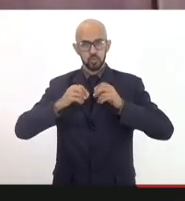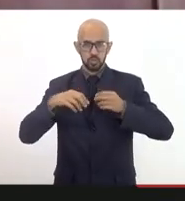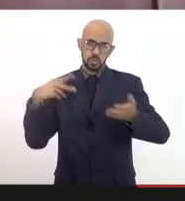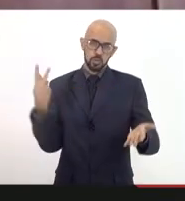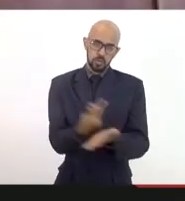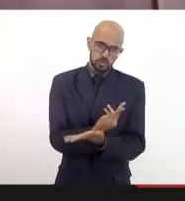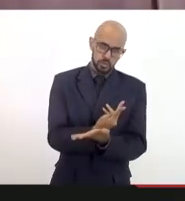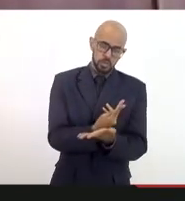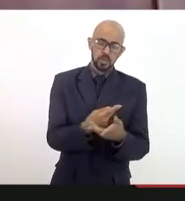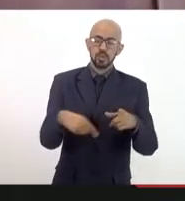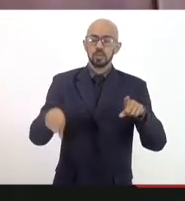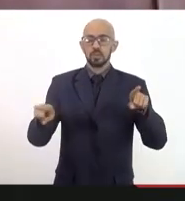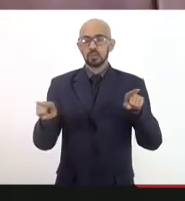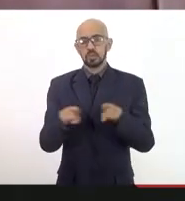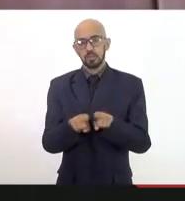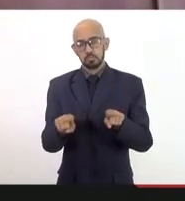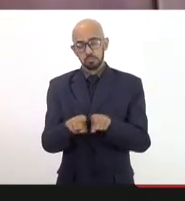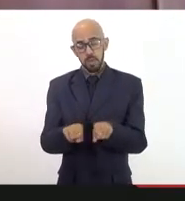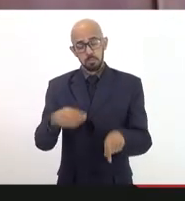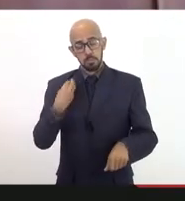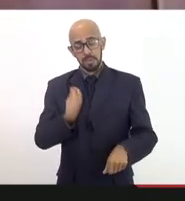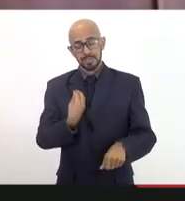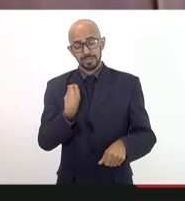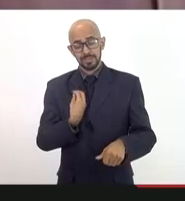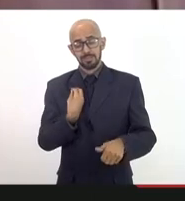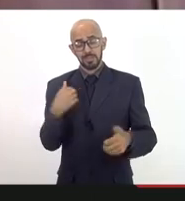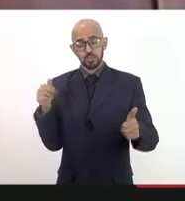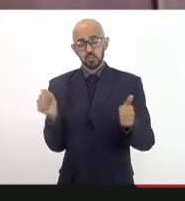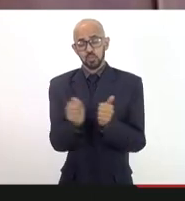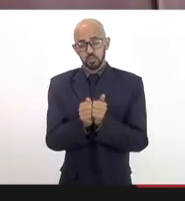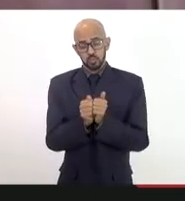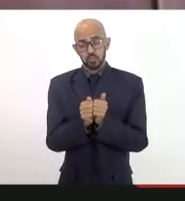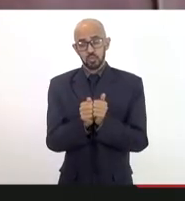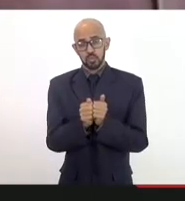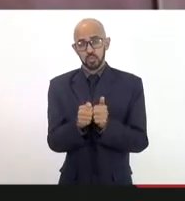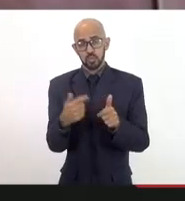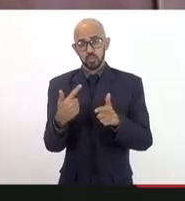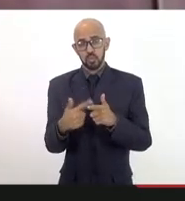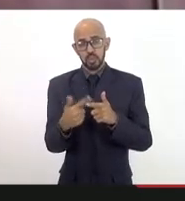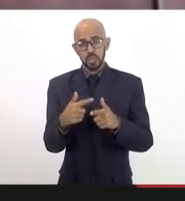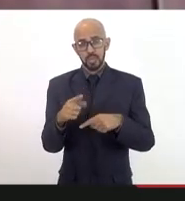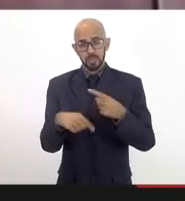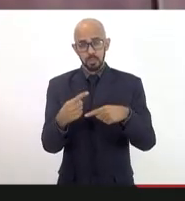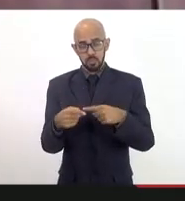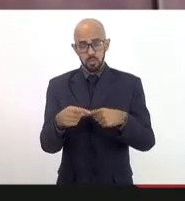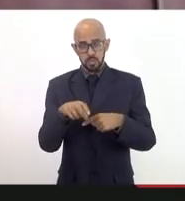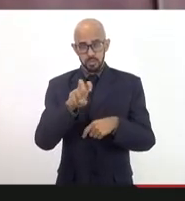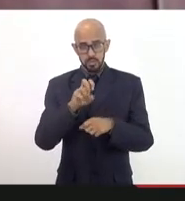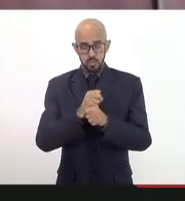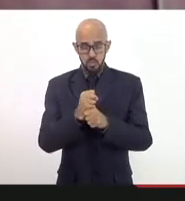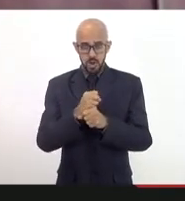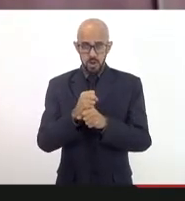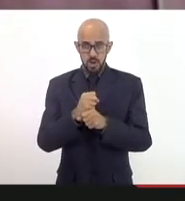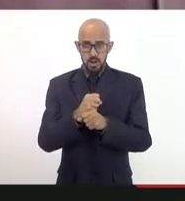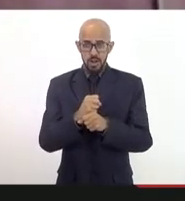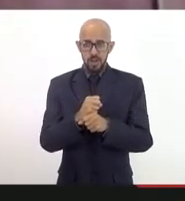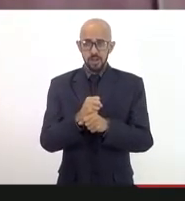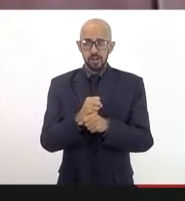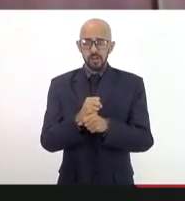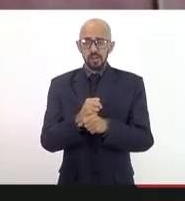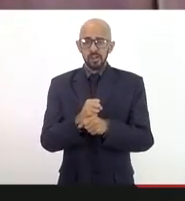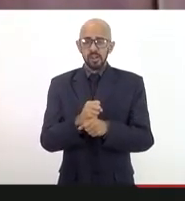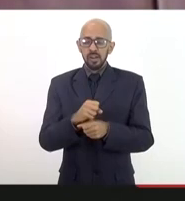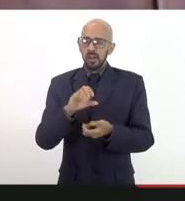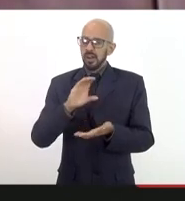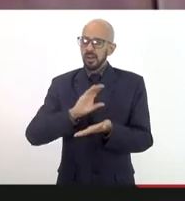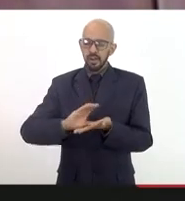ciência, mas sim participante desse processo todo. Até porque, ao final de 5 anos, acabando a